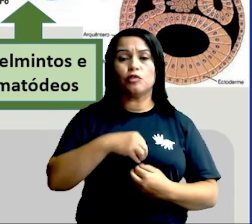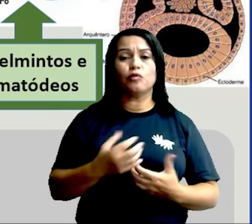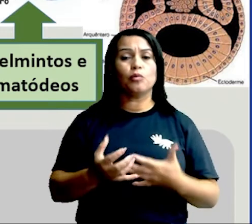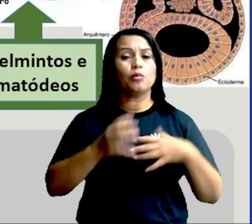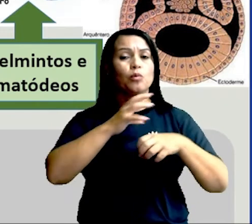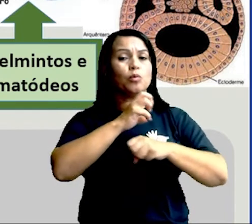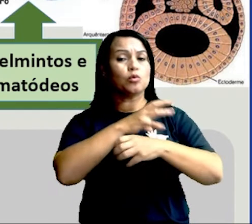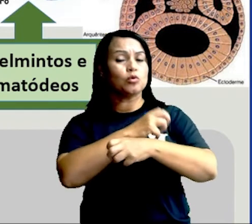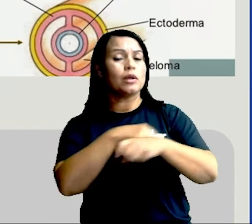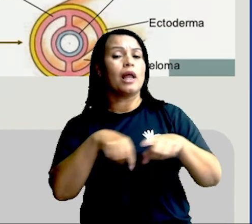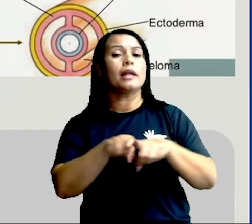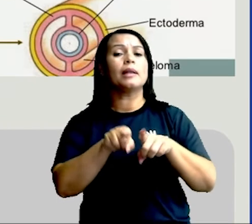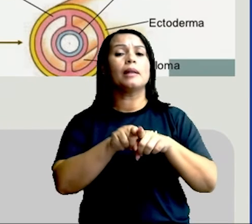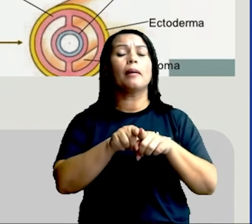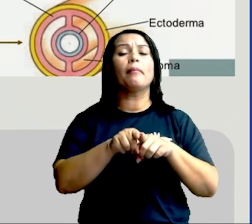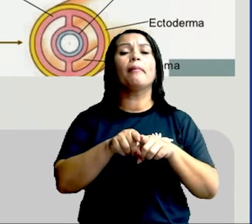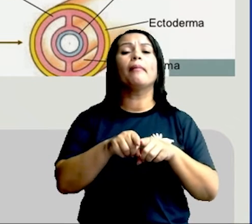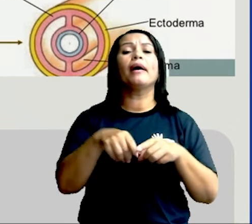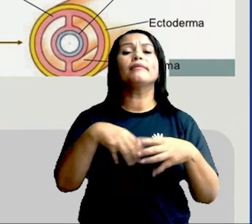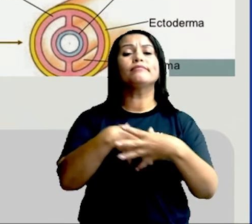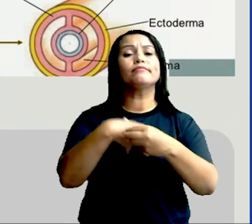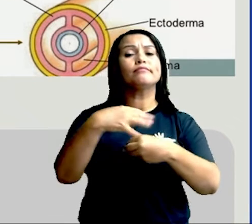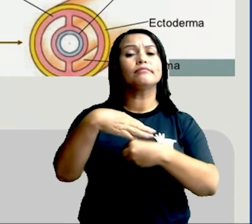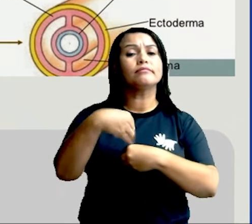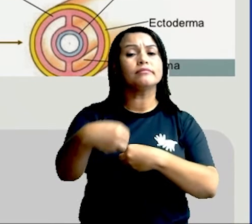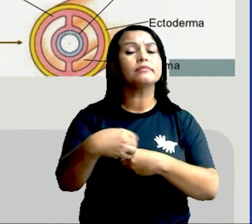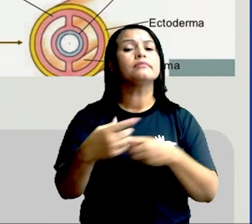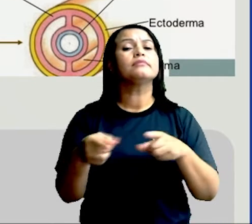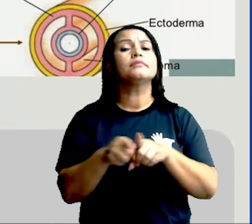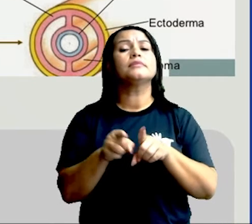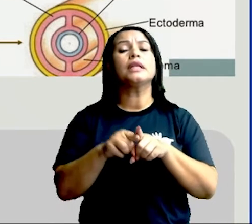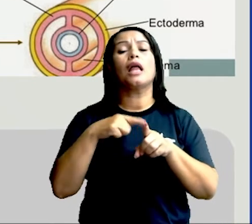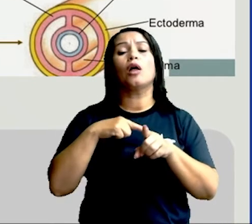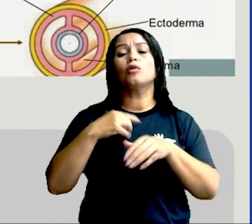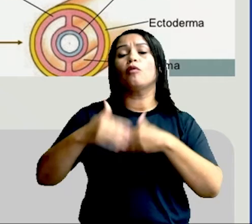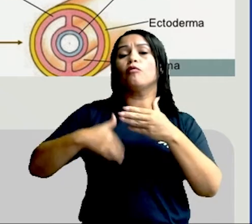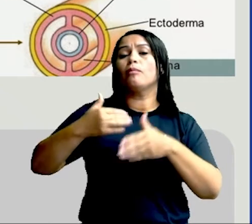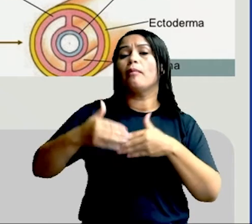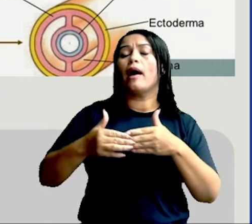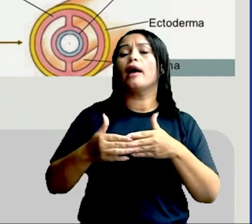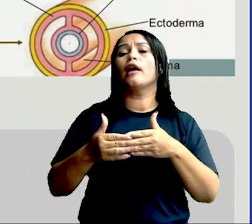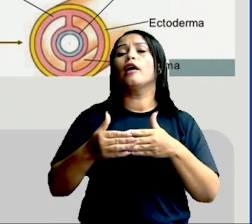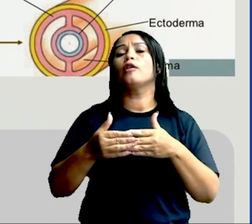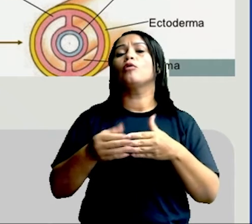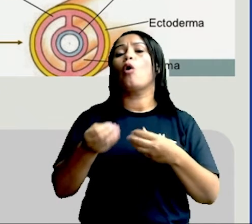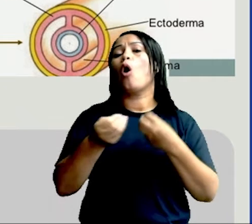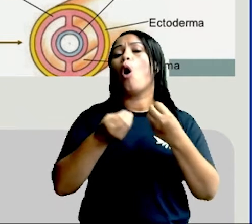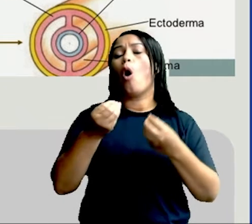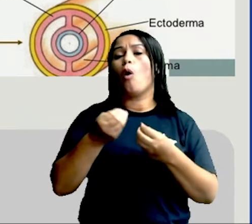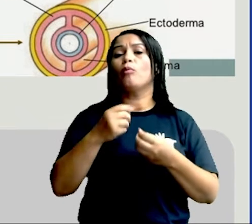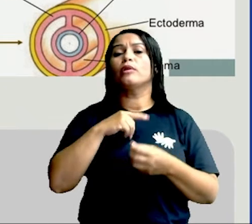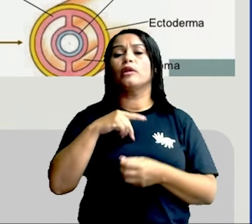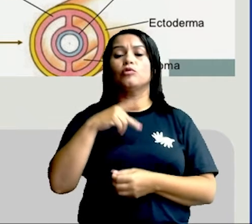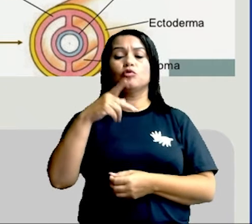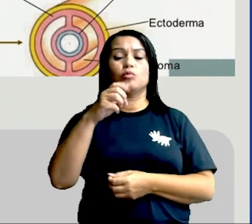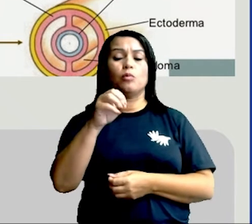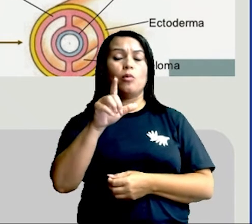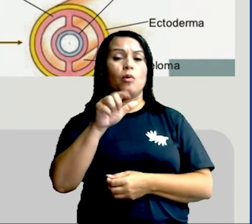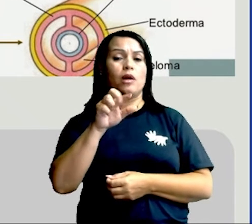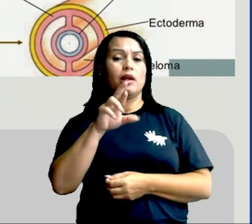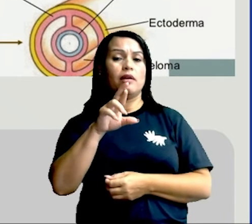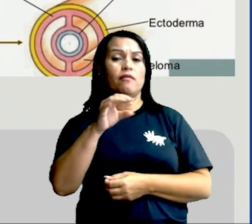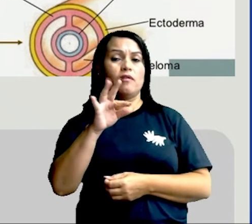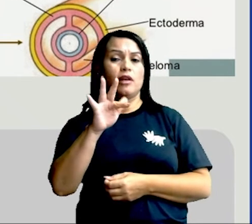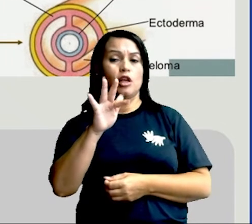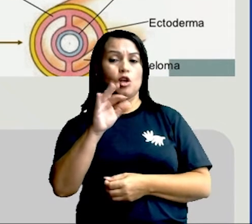reprodutor. Então, falamos que nesse desenvolvimento embrionário, primeiro surgiram os poríferos, em